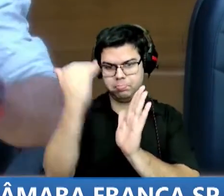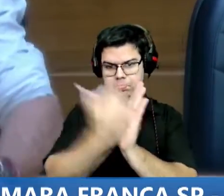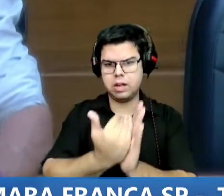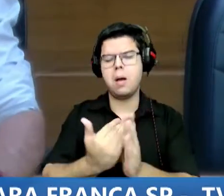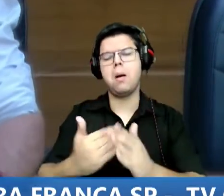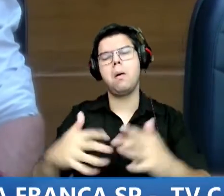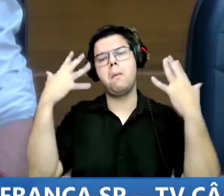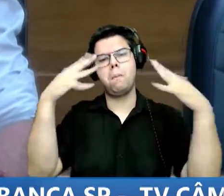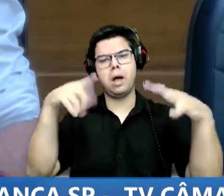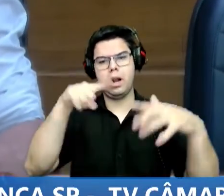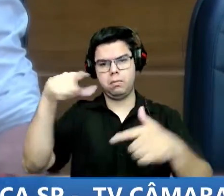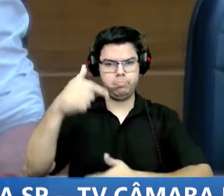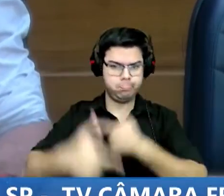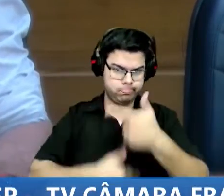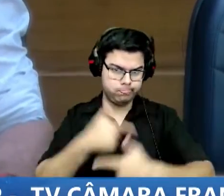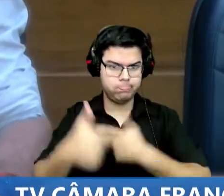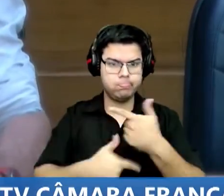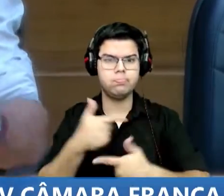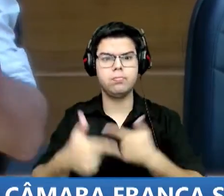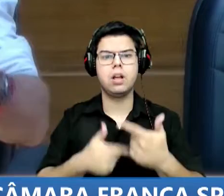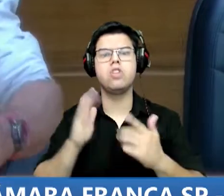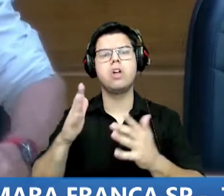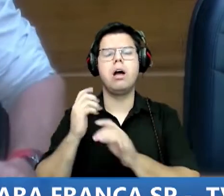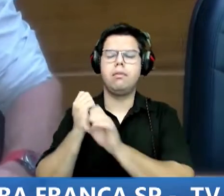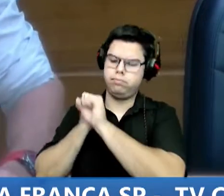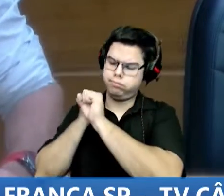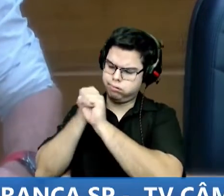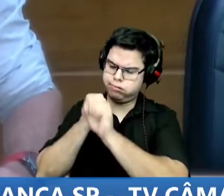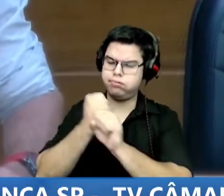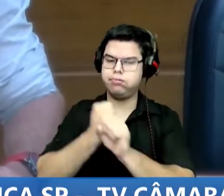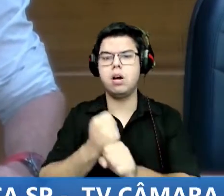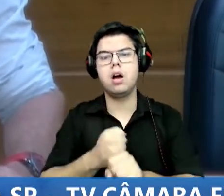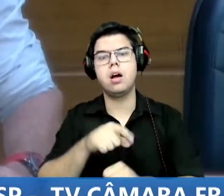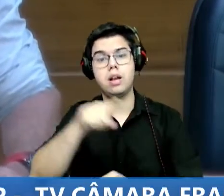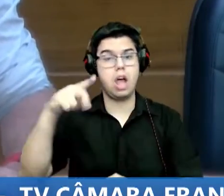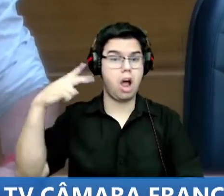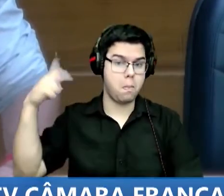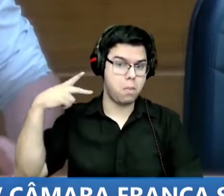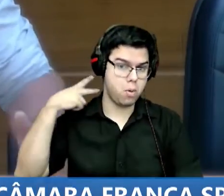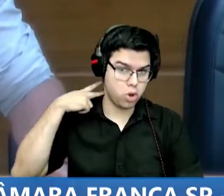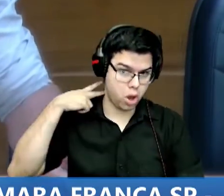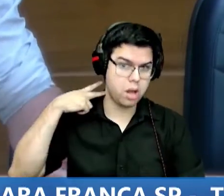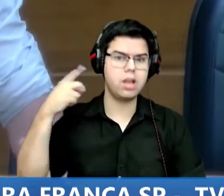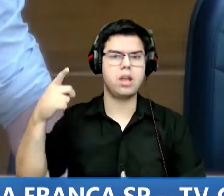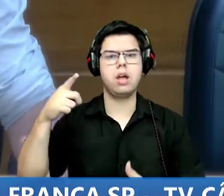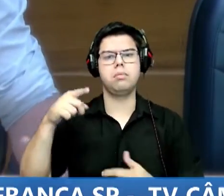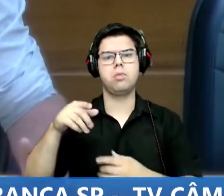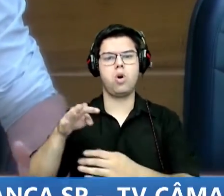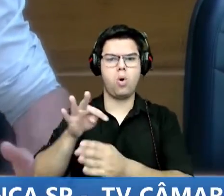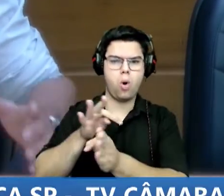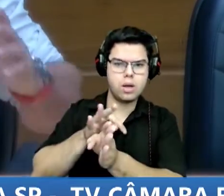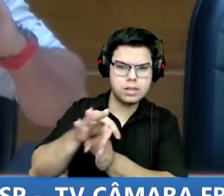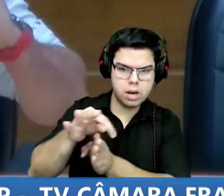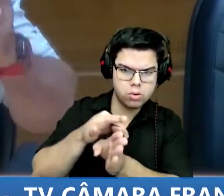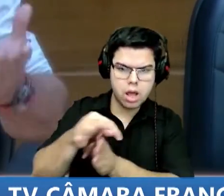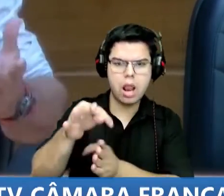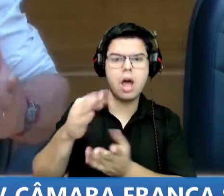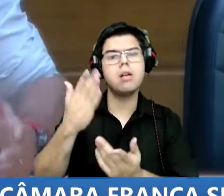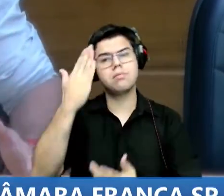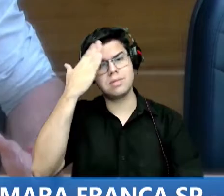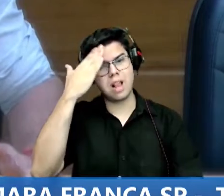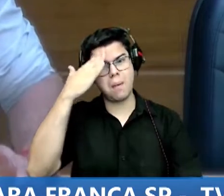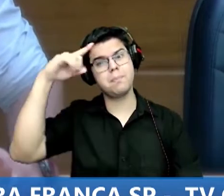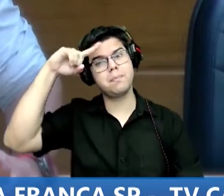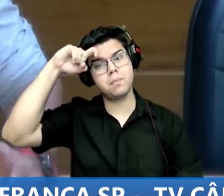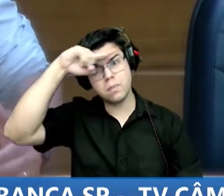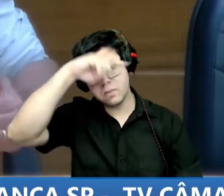há tanto tempo aí, né, a promotoria pública fazendo, o conselho tutelar. A gente sabe que é difícil ter que mudar